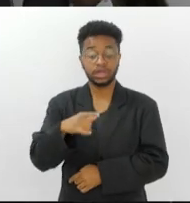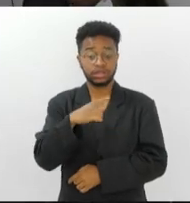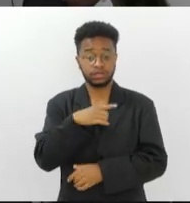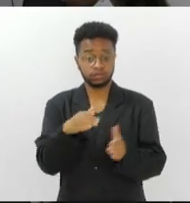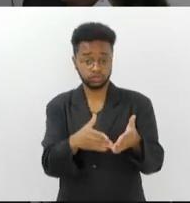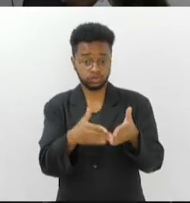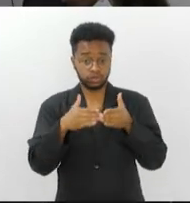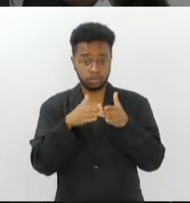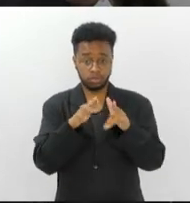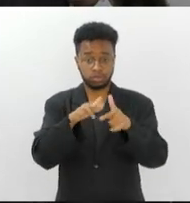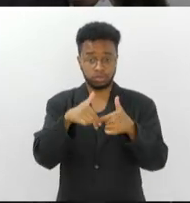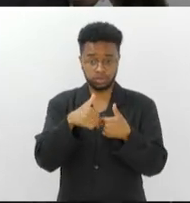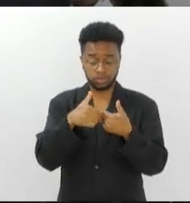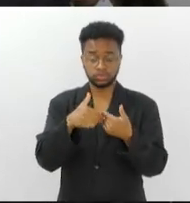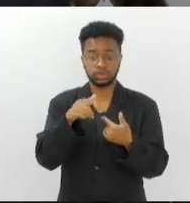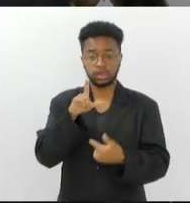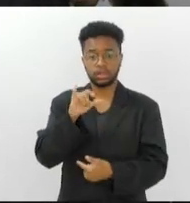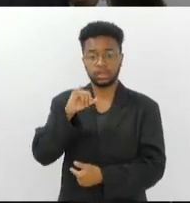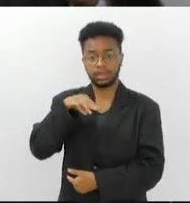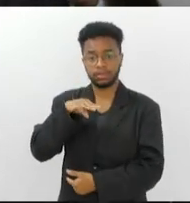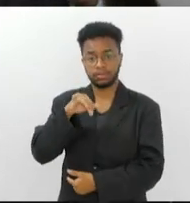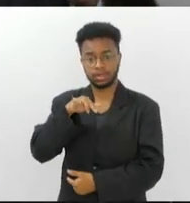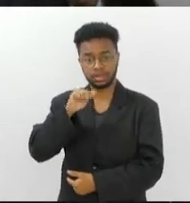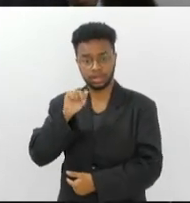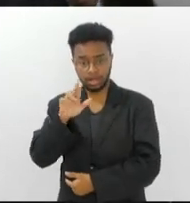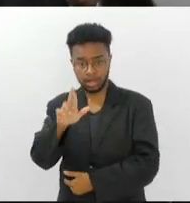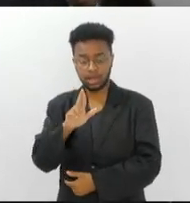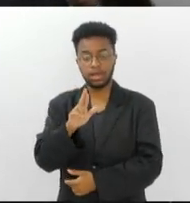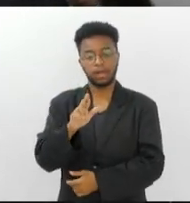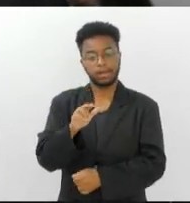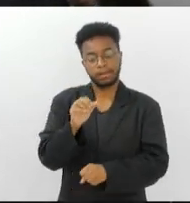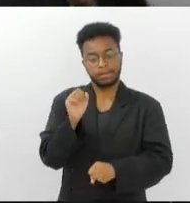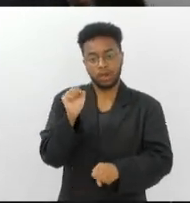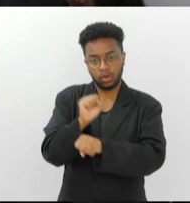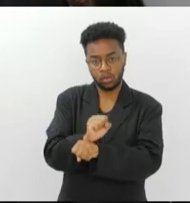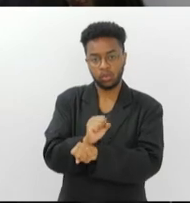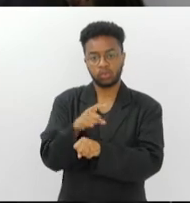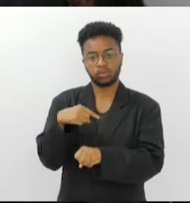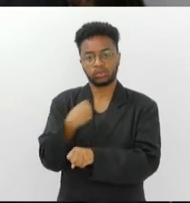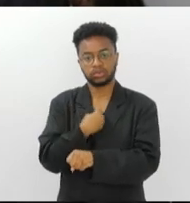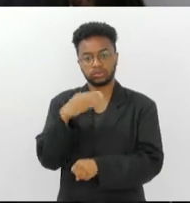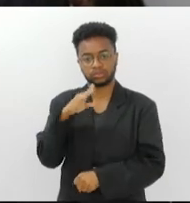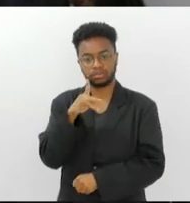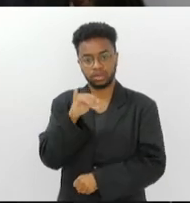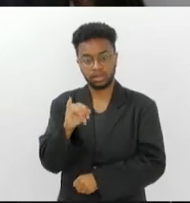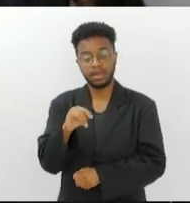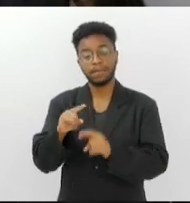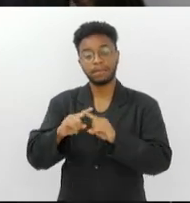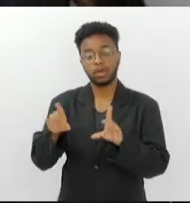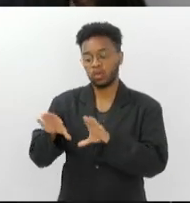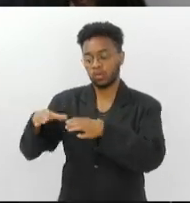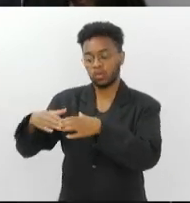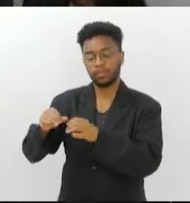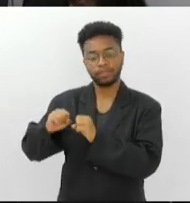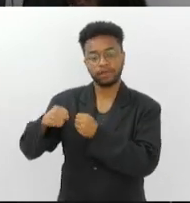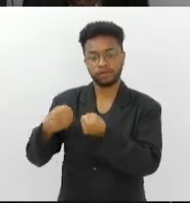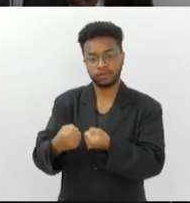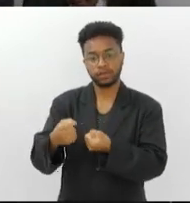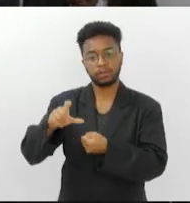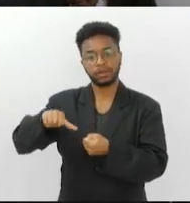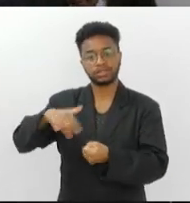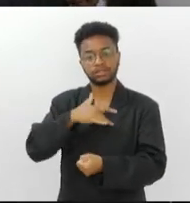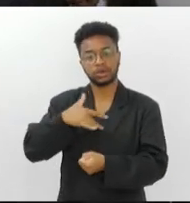liminar que de fato suspendeu os trabalhos, alegando a alegação da defesa dos planos de saúde, das